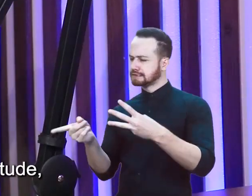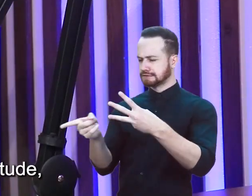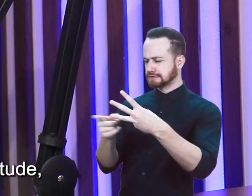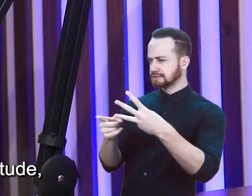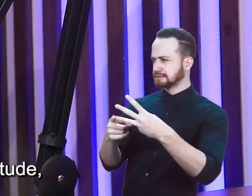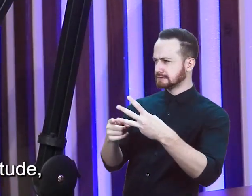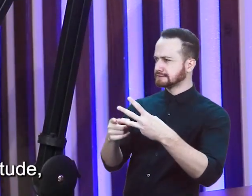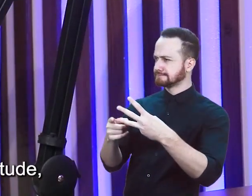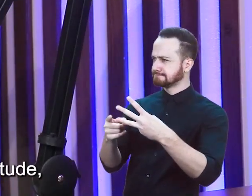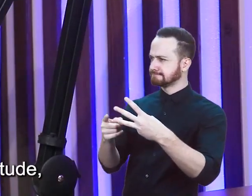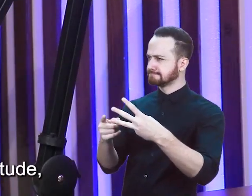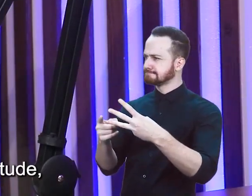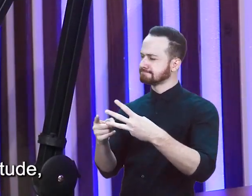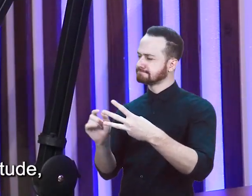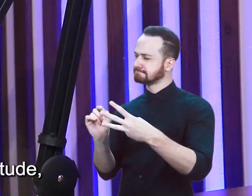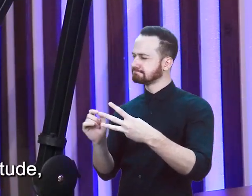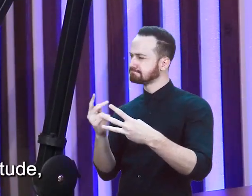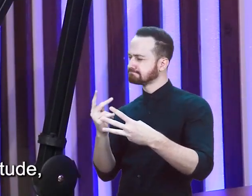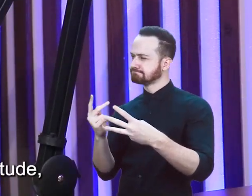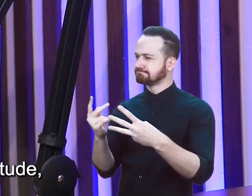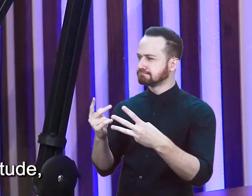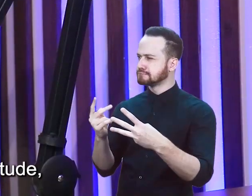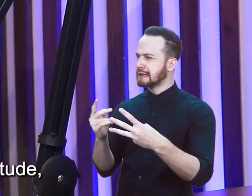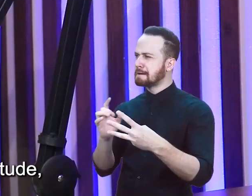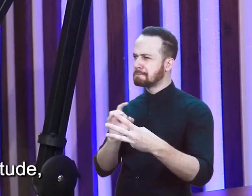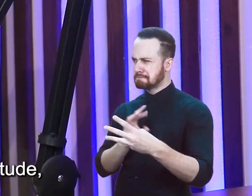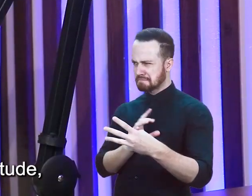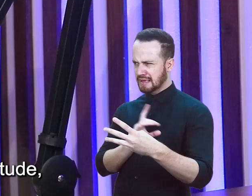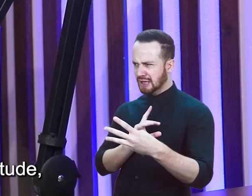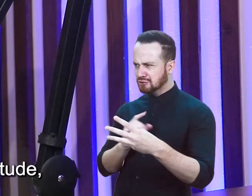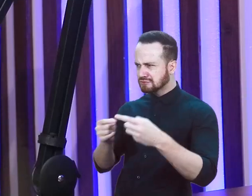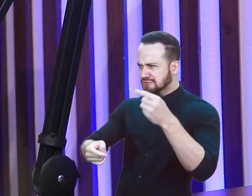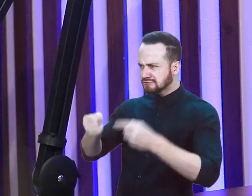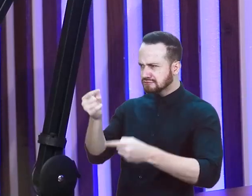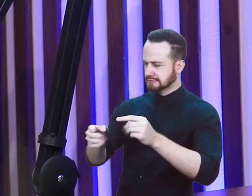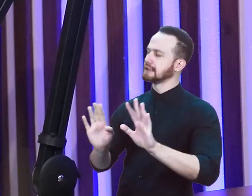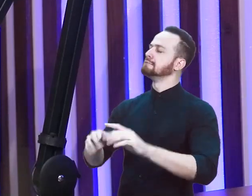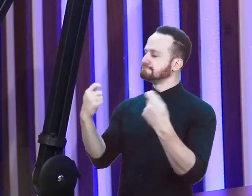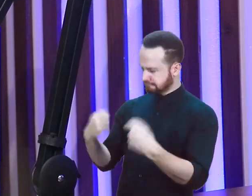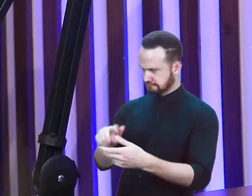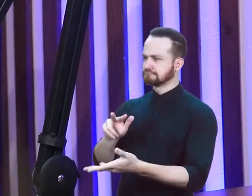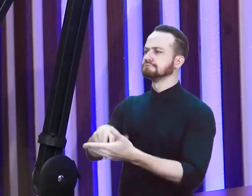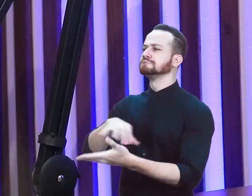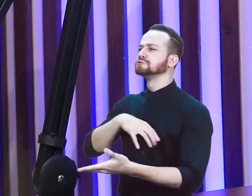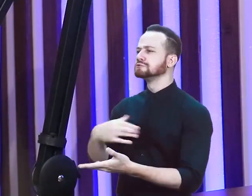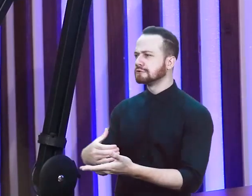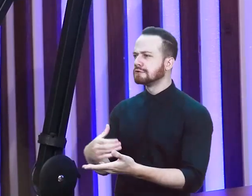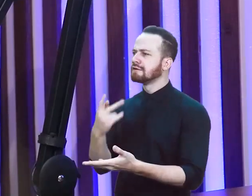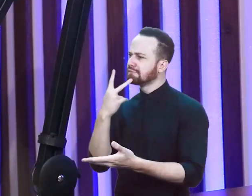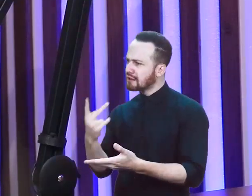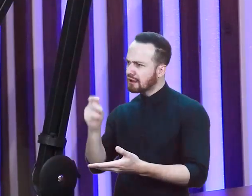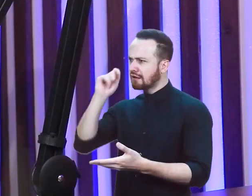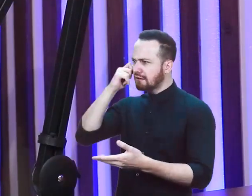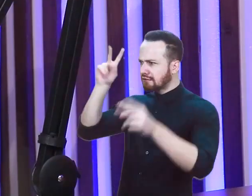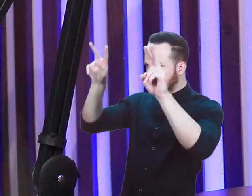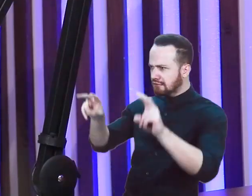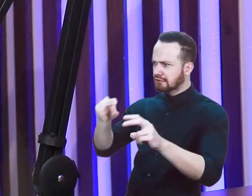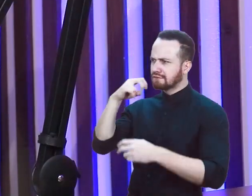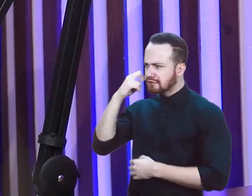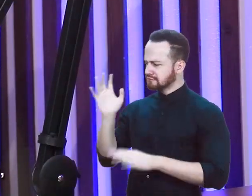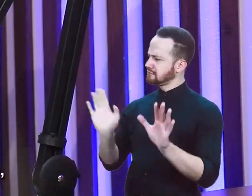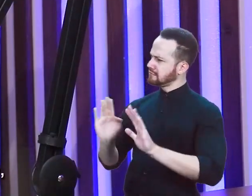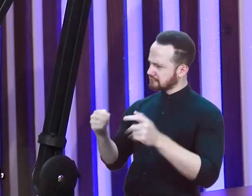como nós não ter medo de discutir negritude, né? Não ter medo de falar disso, não ter